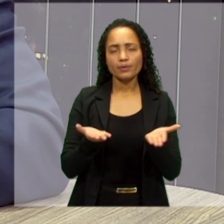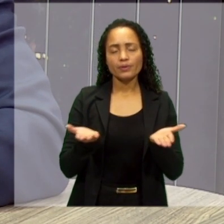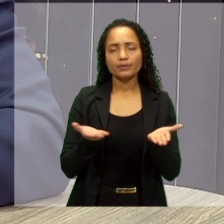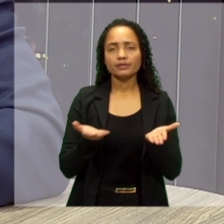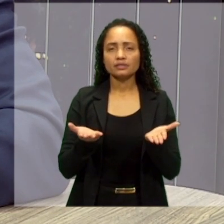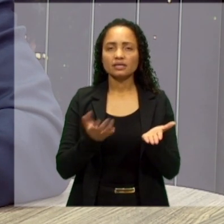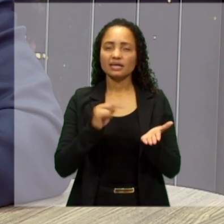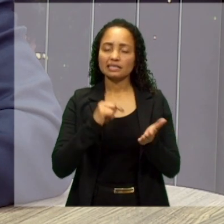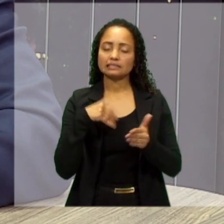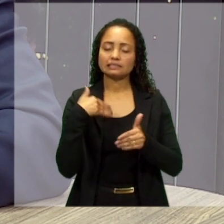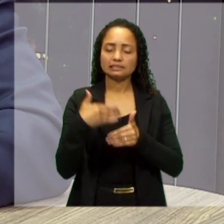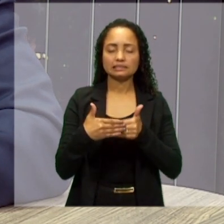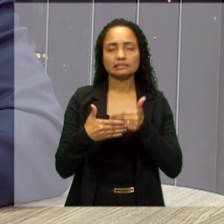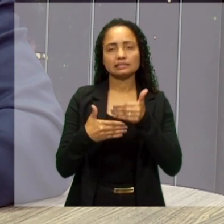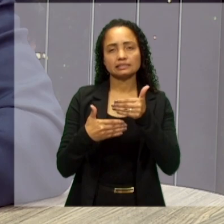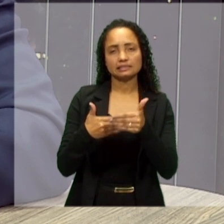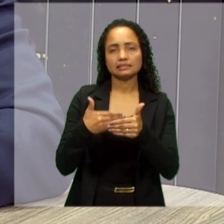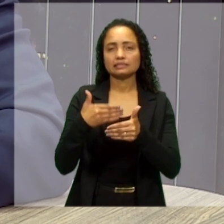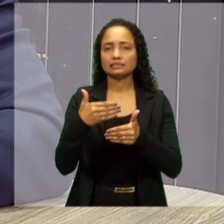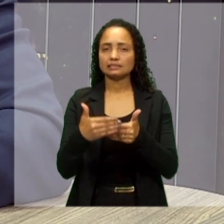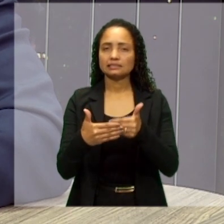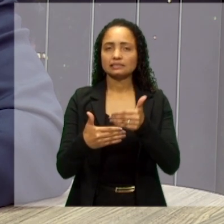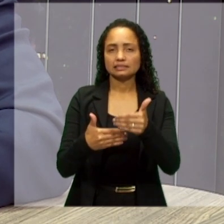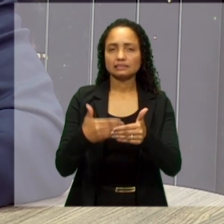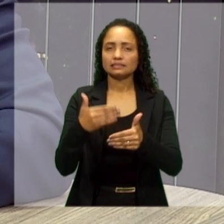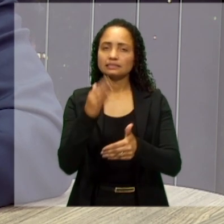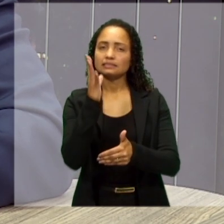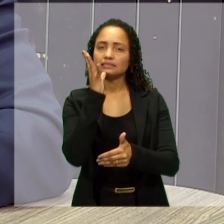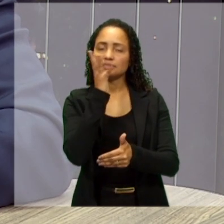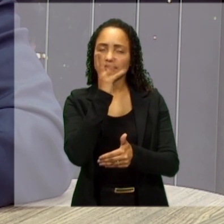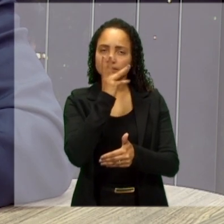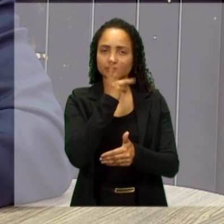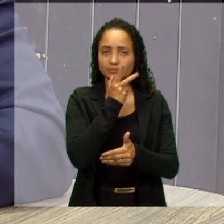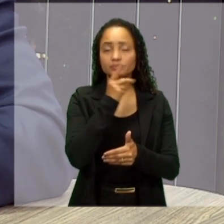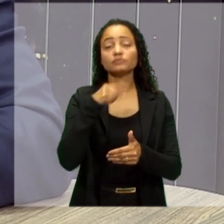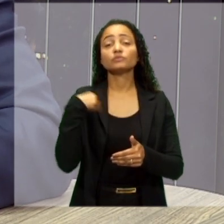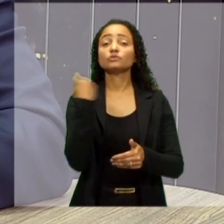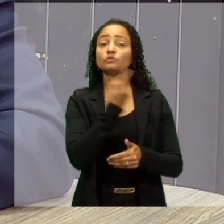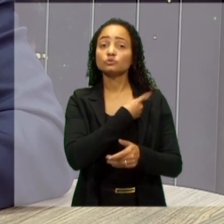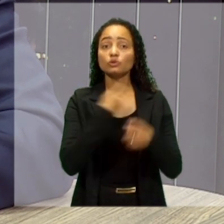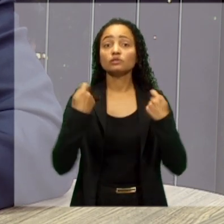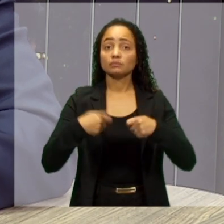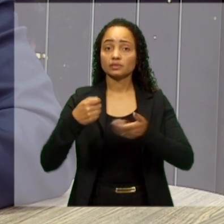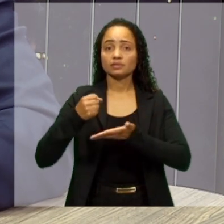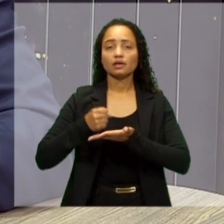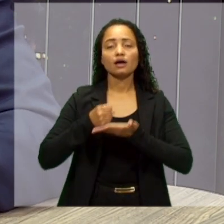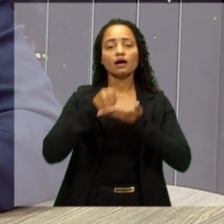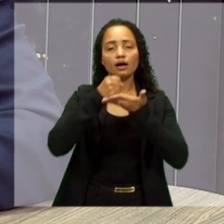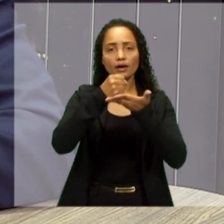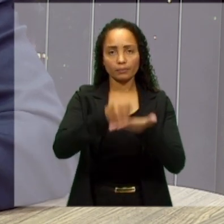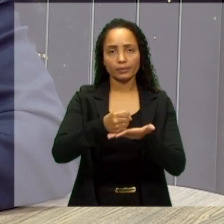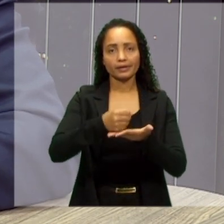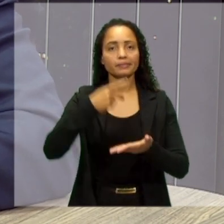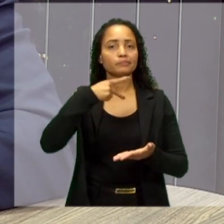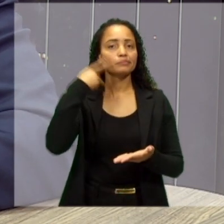forma arrastada há algum tempo. A gente precisa de um apoio da parte